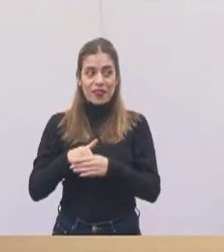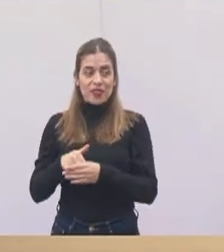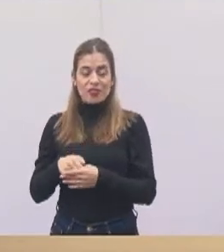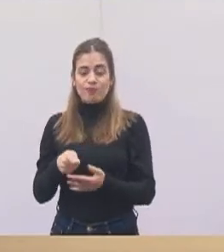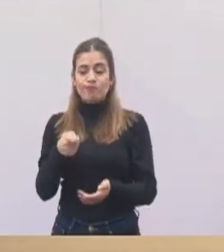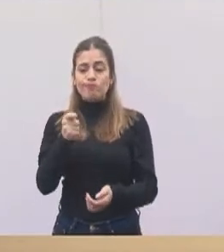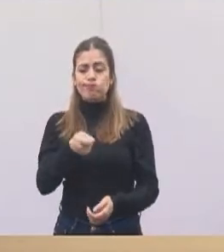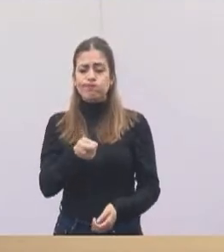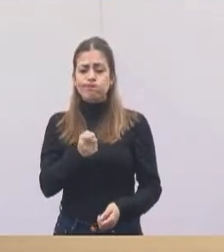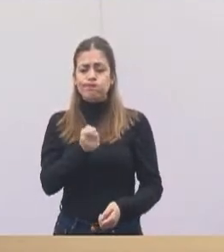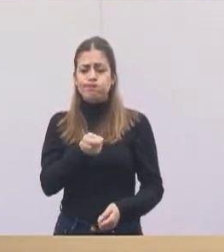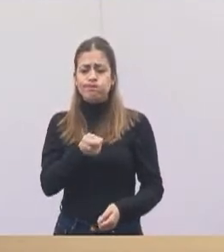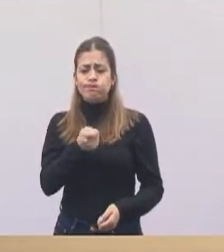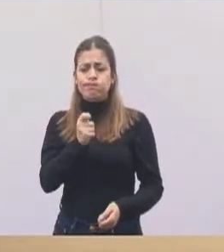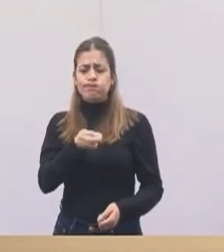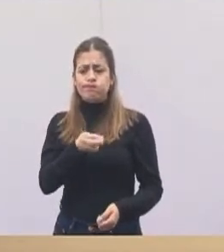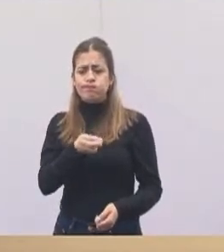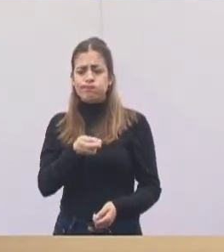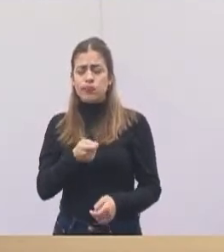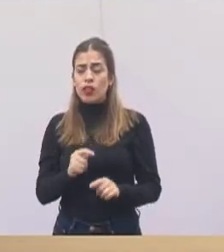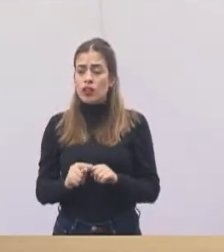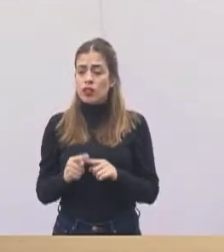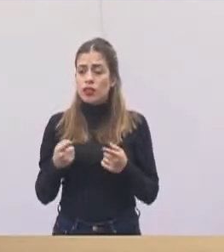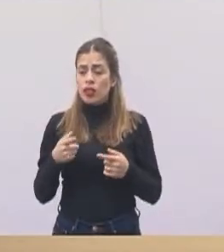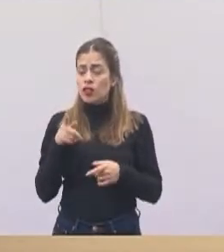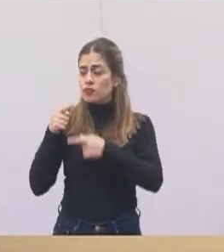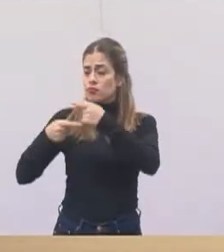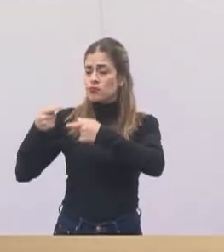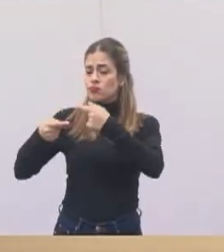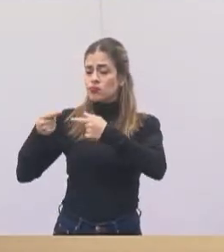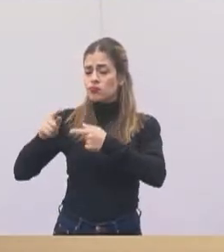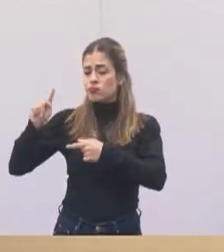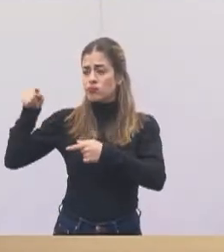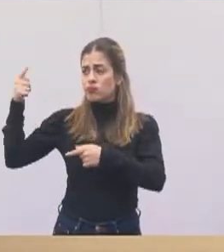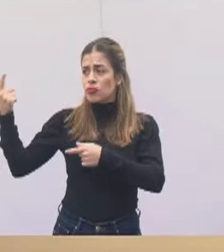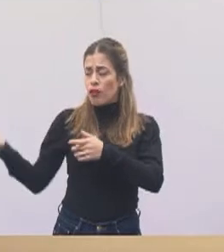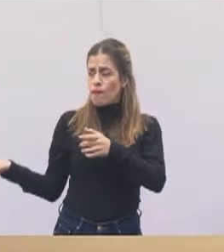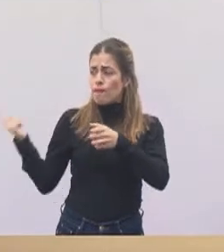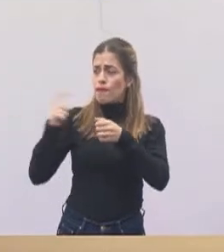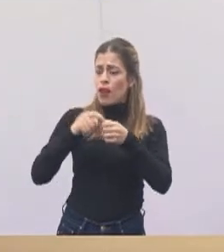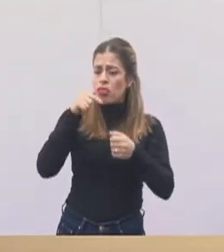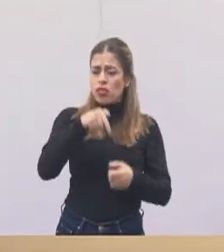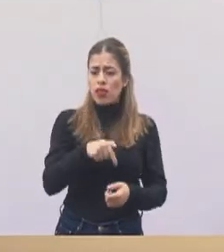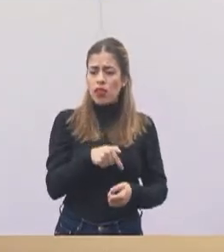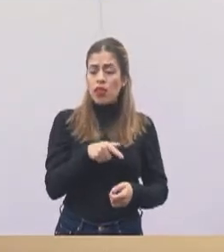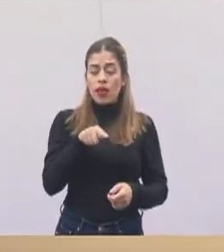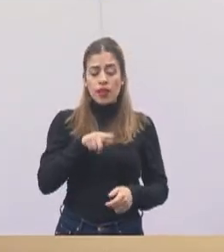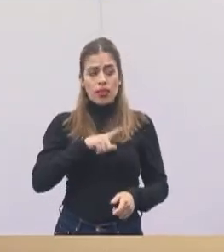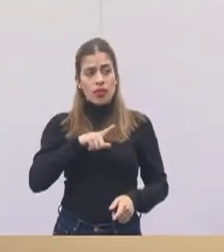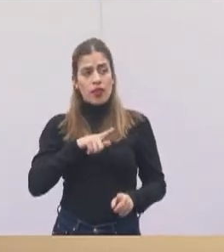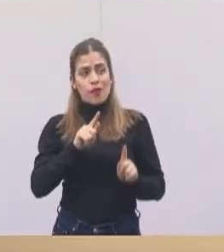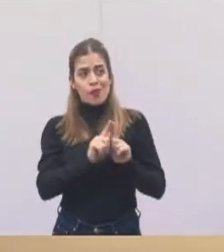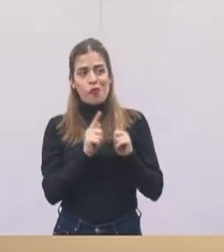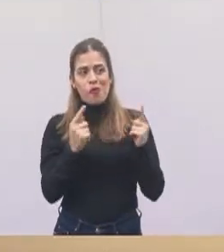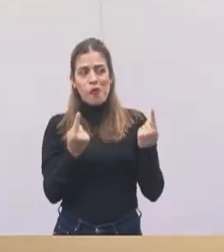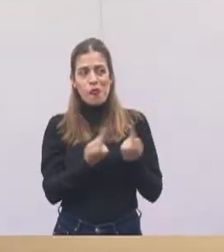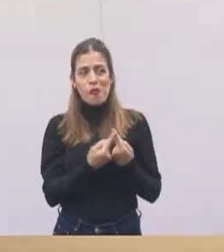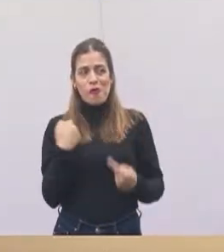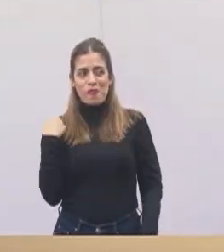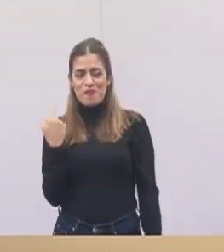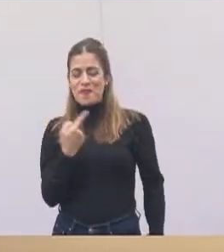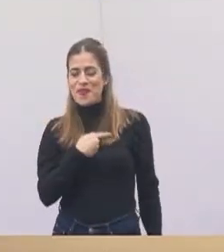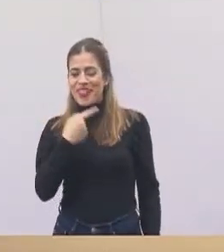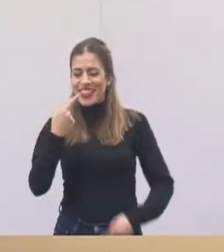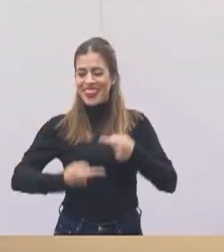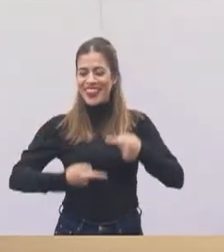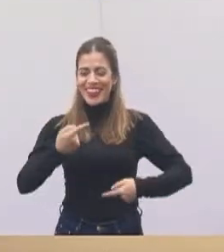cabresto. Muitos aqui disseram o seguinte, se discute lá, depois traz para cá. Aqui existe um grupo a qual a gente discute